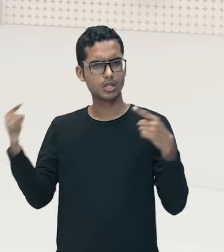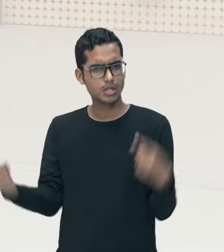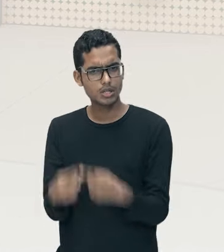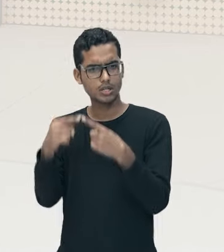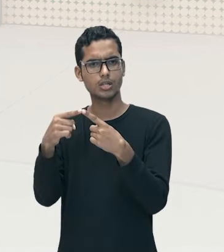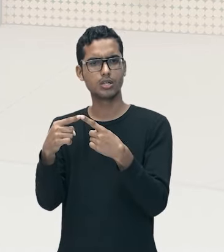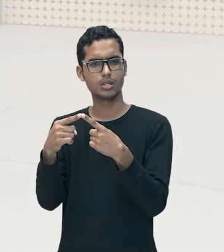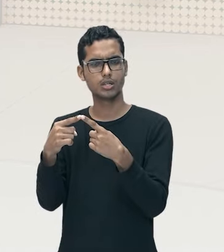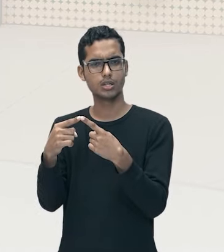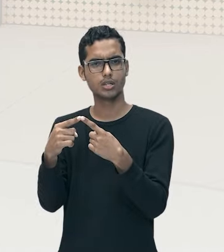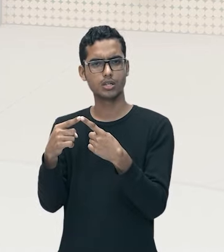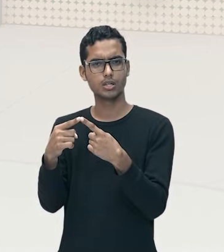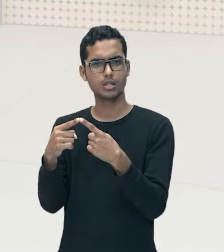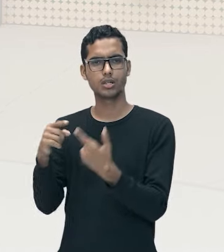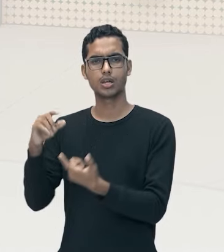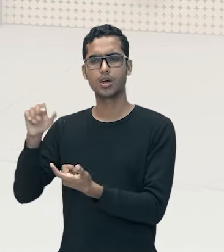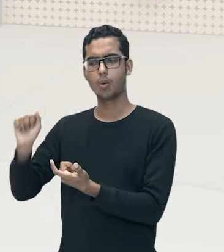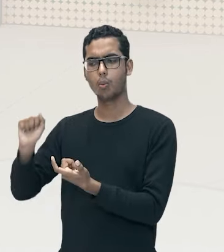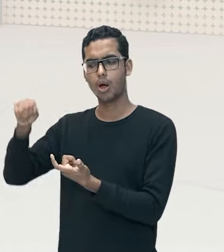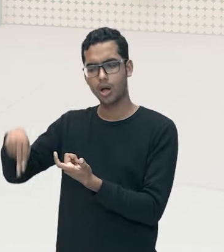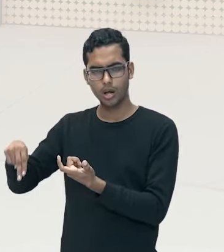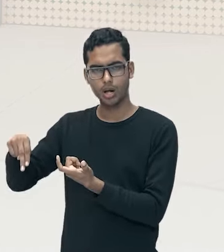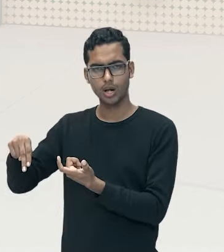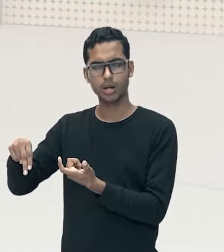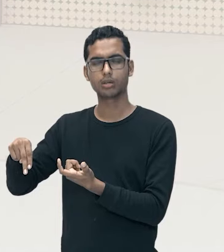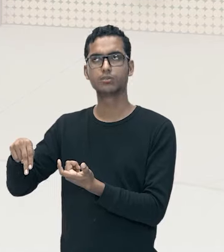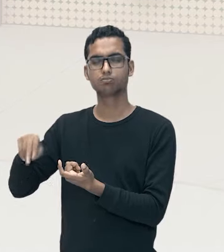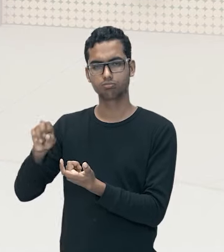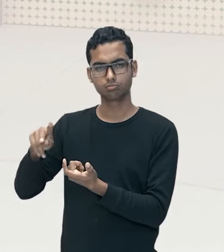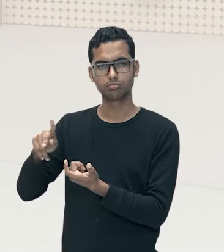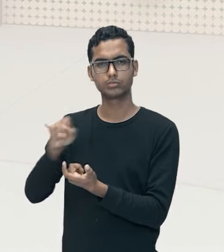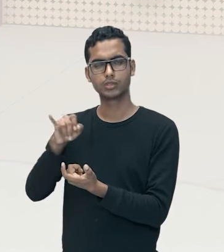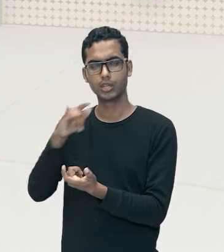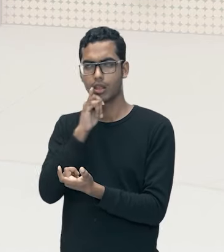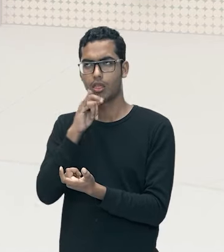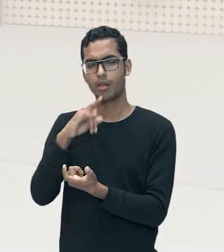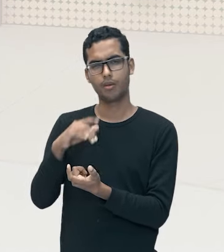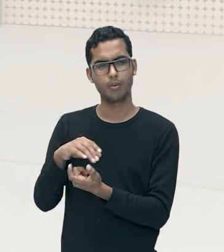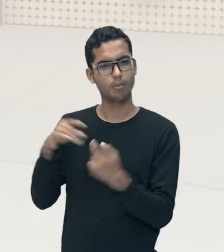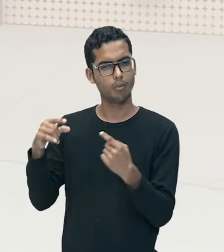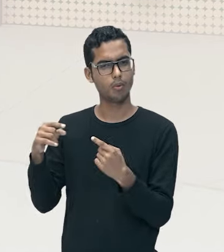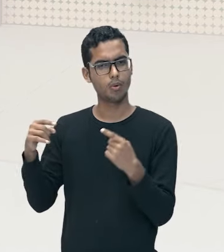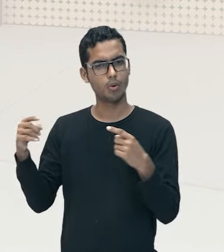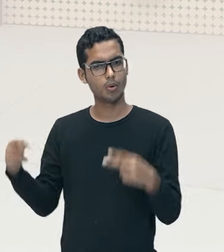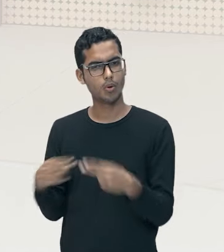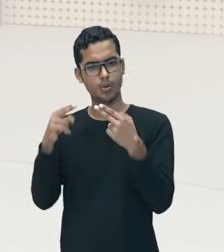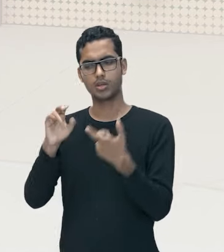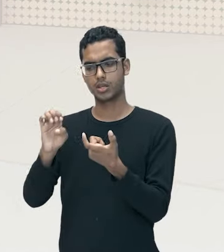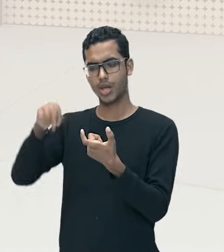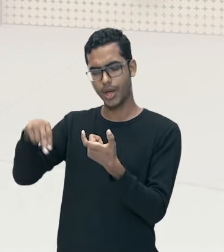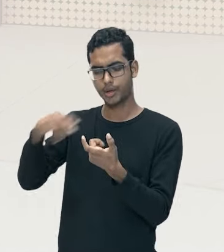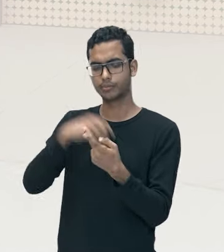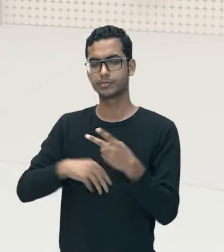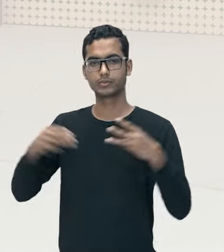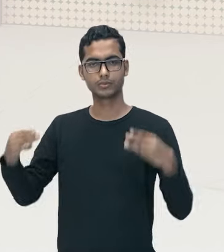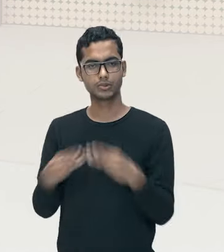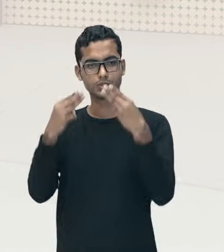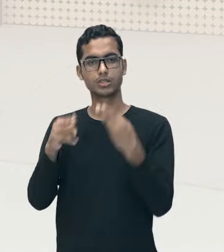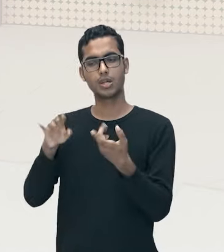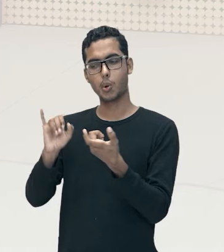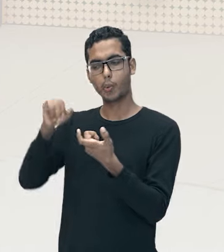o infixo é o an se tem uma ligação dupla é o em e se tem uma ligação tripla é o